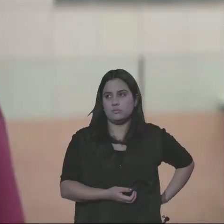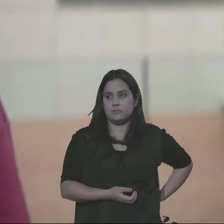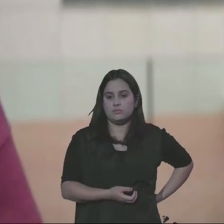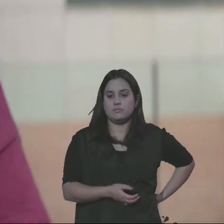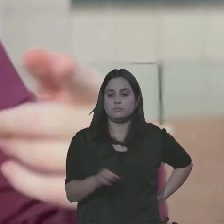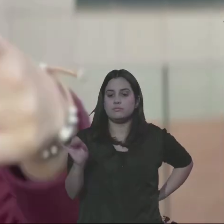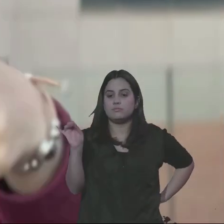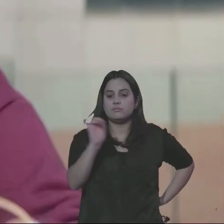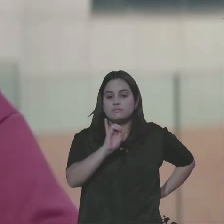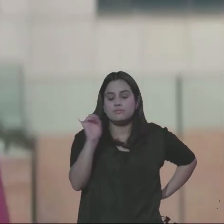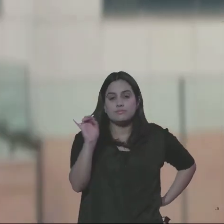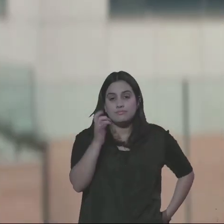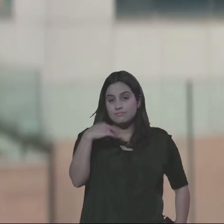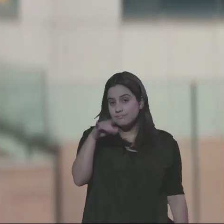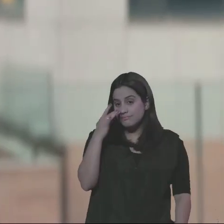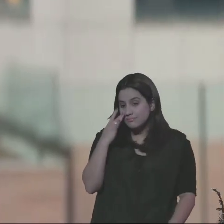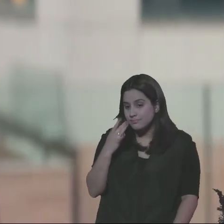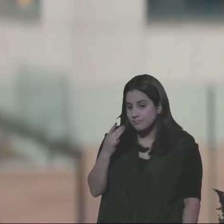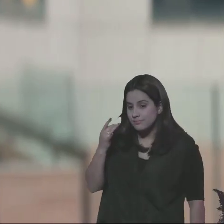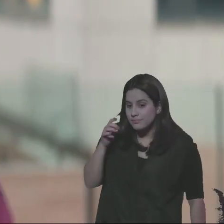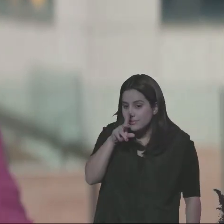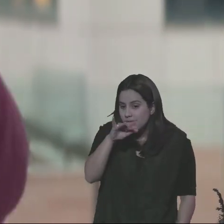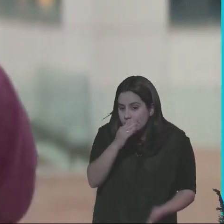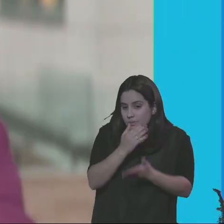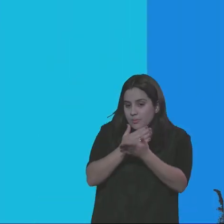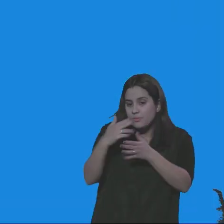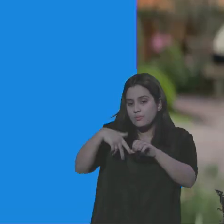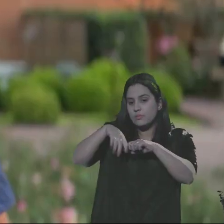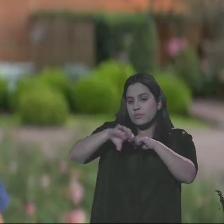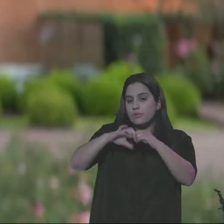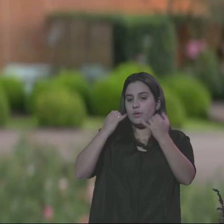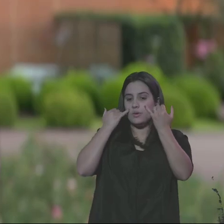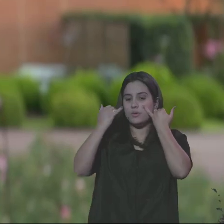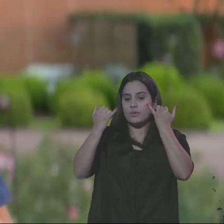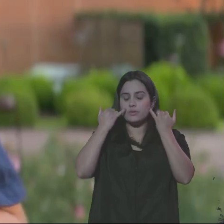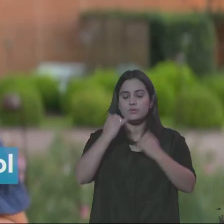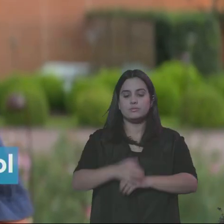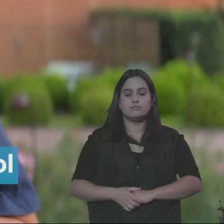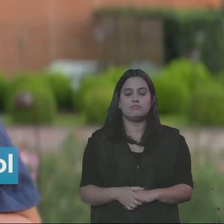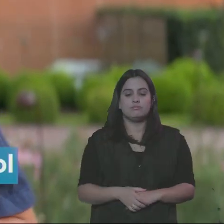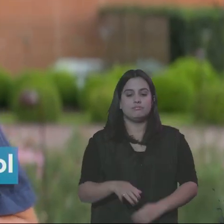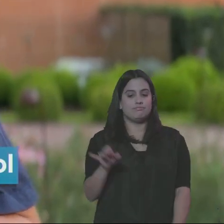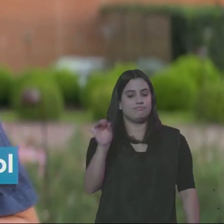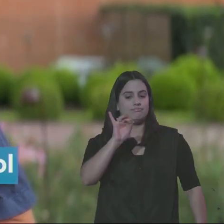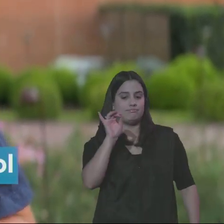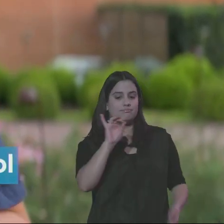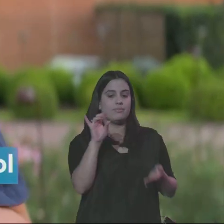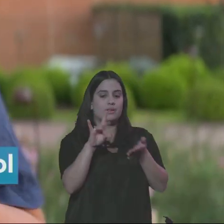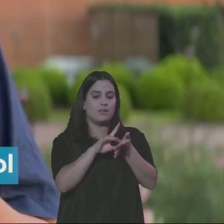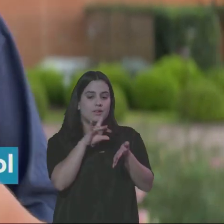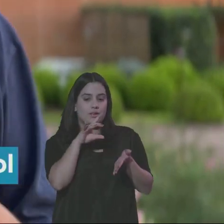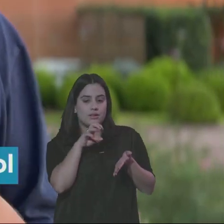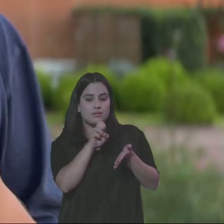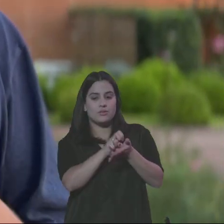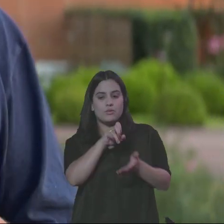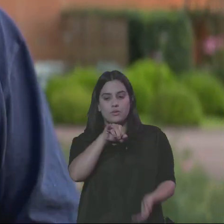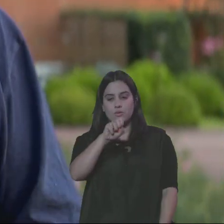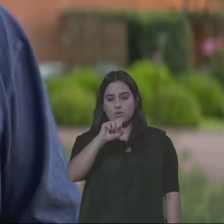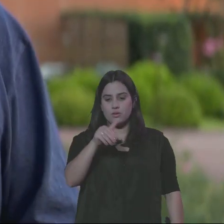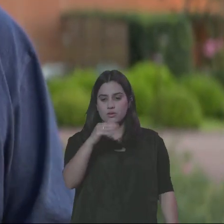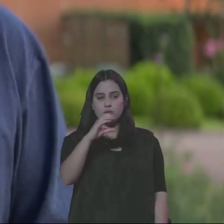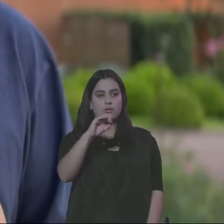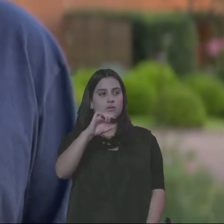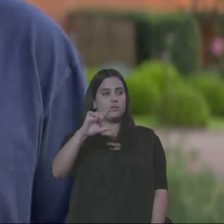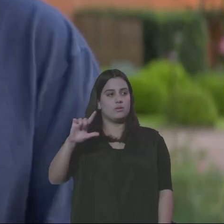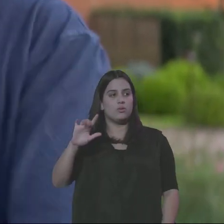Oi, gente. Fica aí ligado que vai começar mais um Flow News. Bora! Fala, galera! A inscrição da nova primeira fase do Unschool está